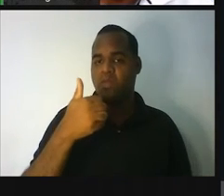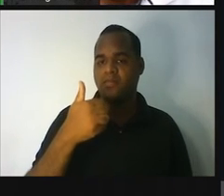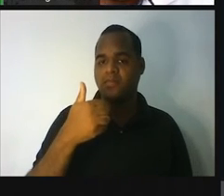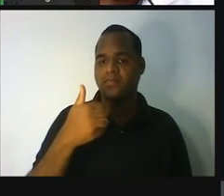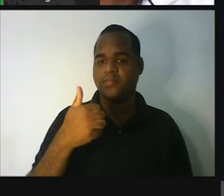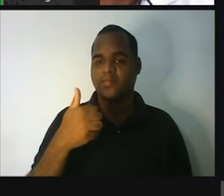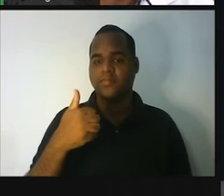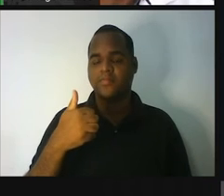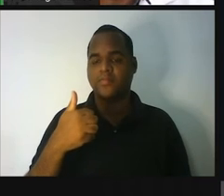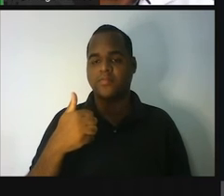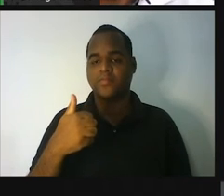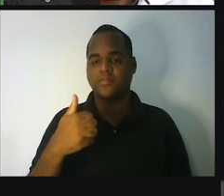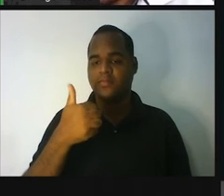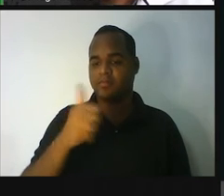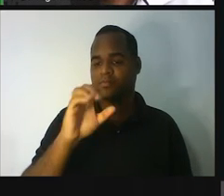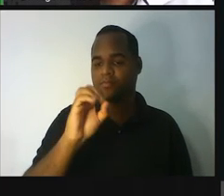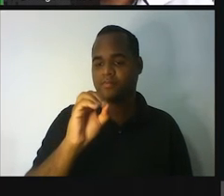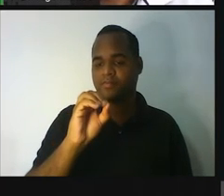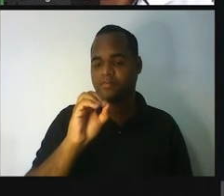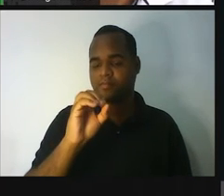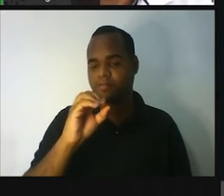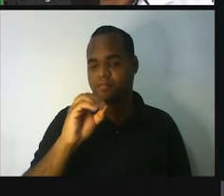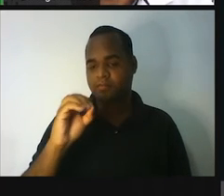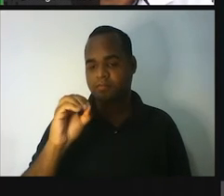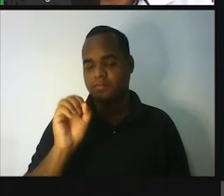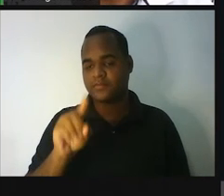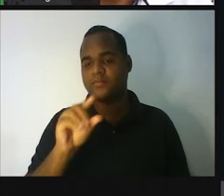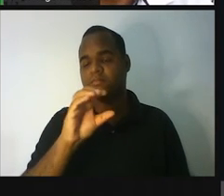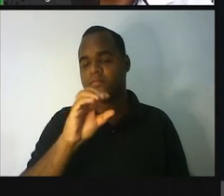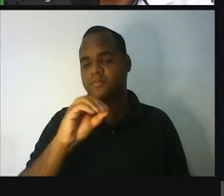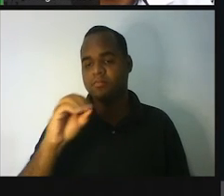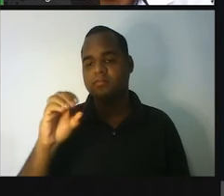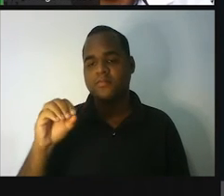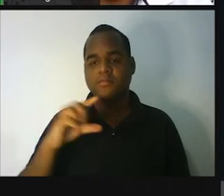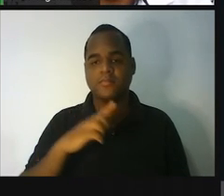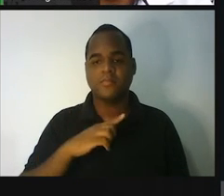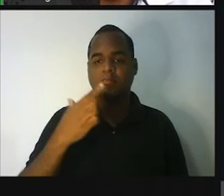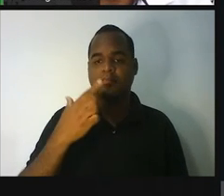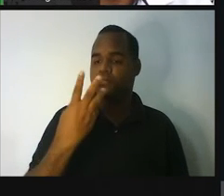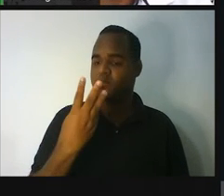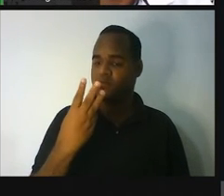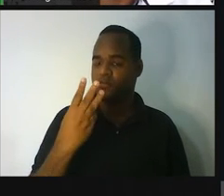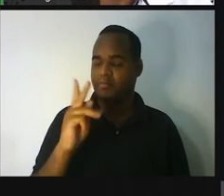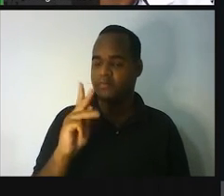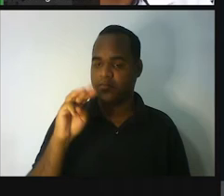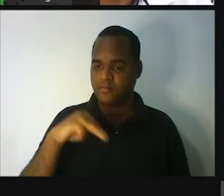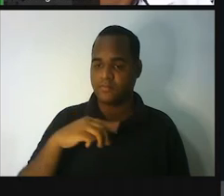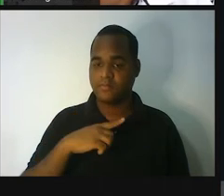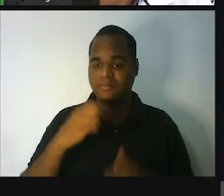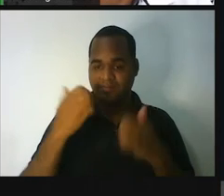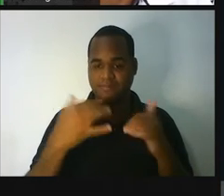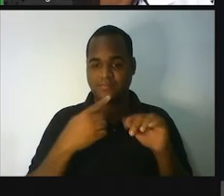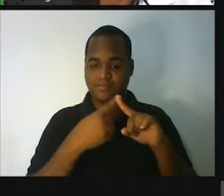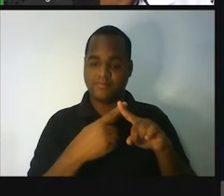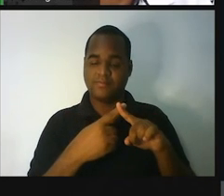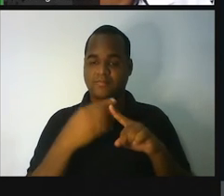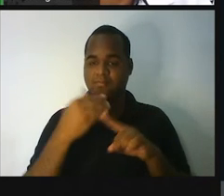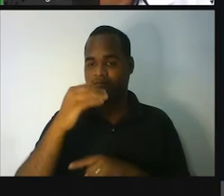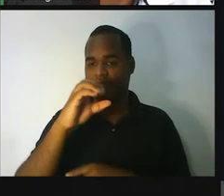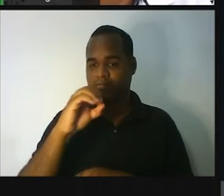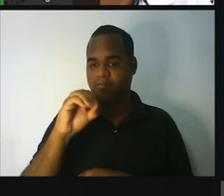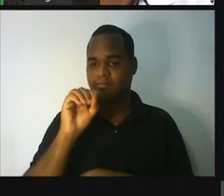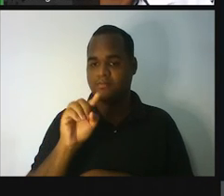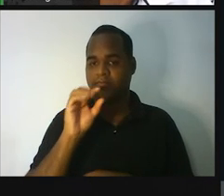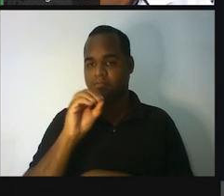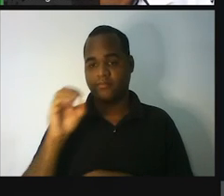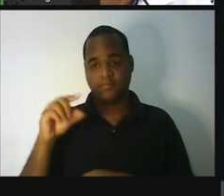sem viu a gente pegar os 23 km e multiplicador sumiu você hein Eu já